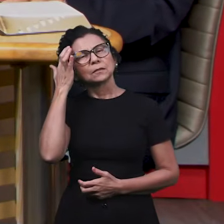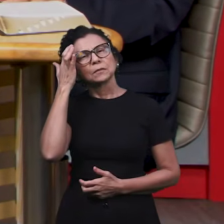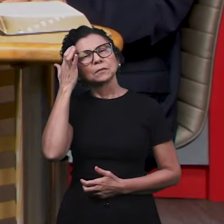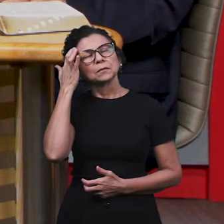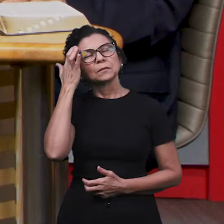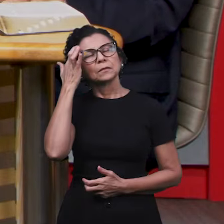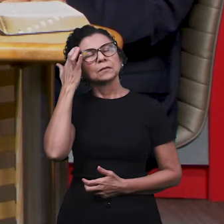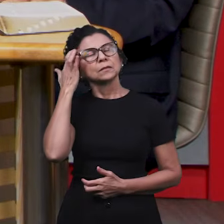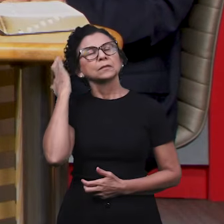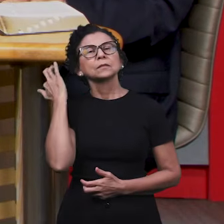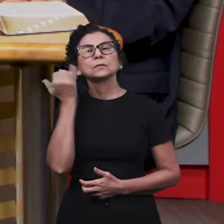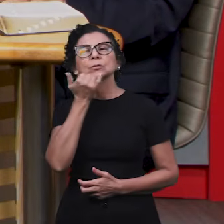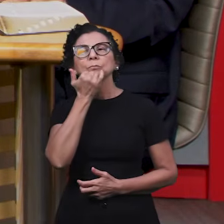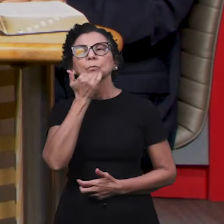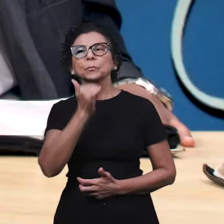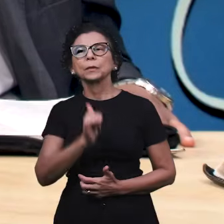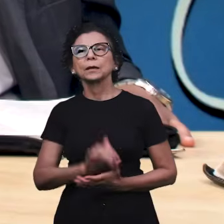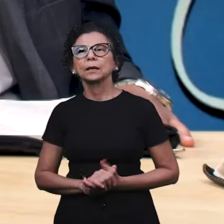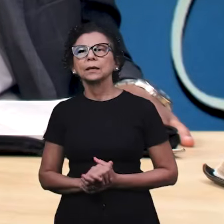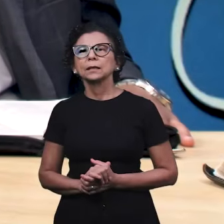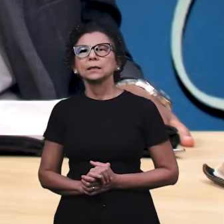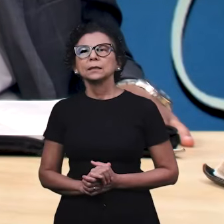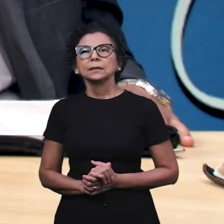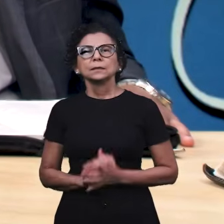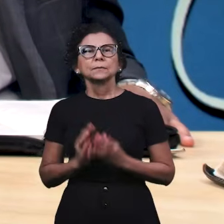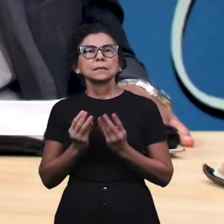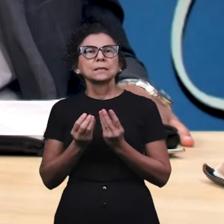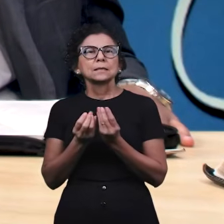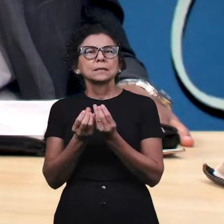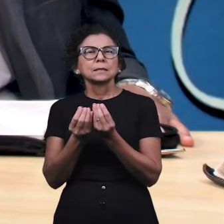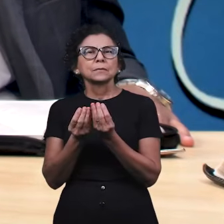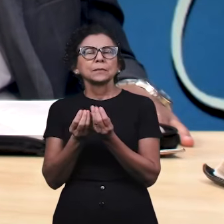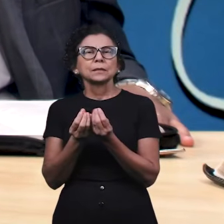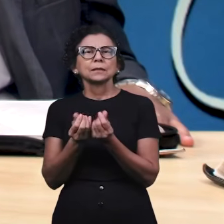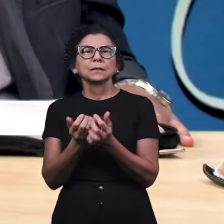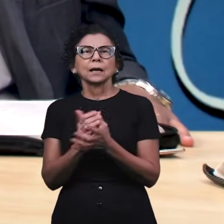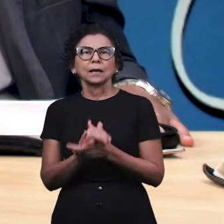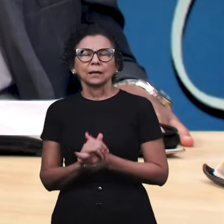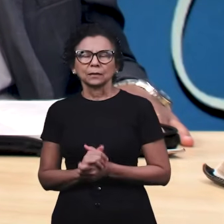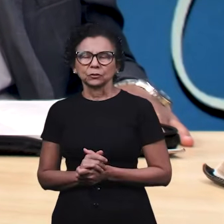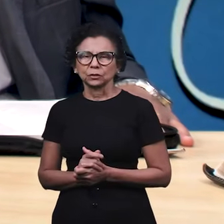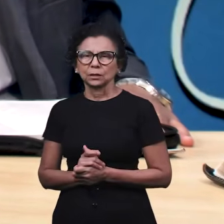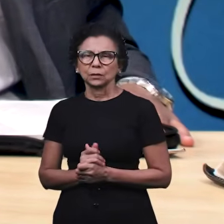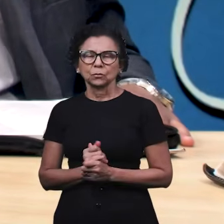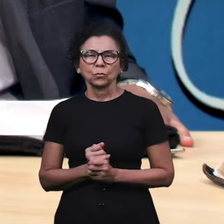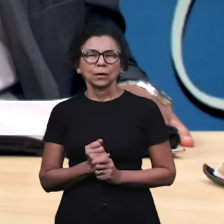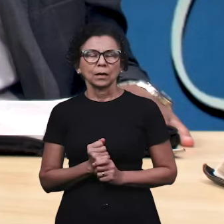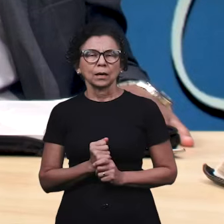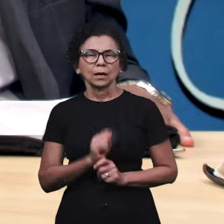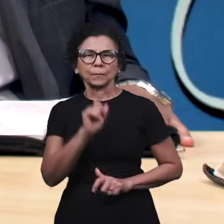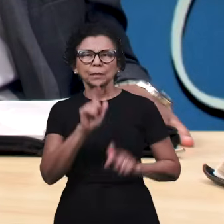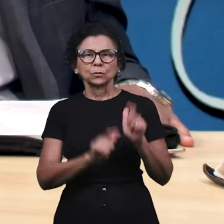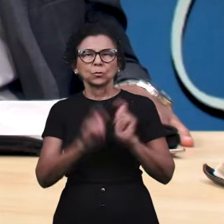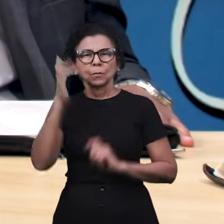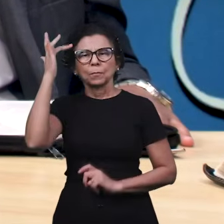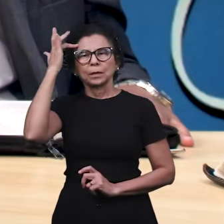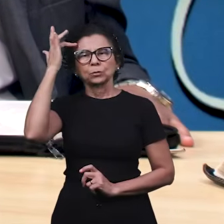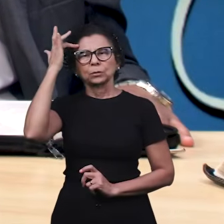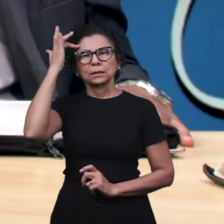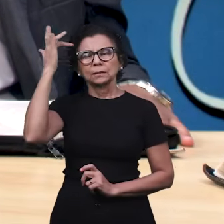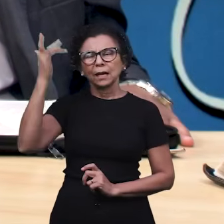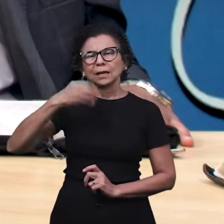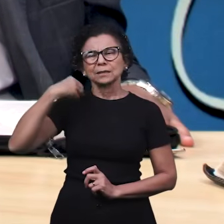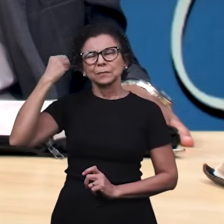também é a gente ter uma sensibilidade de buscar aprender com os mais velhos. A gente tem irmãos no grupo que tem